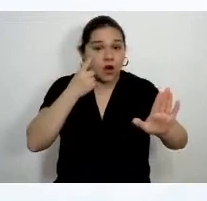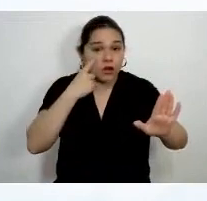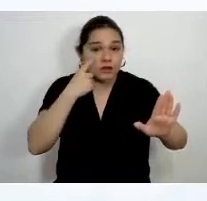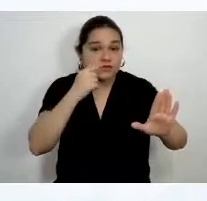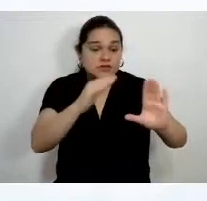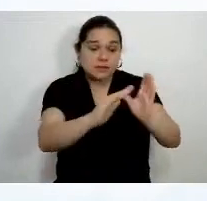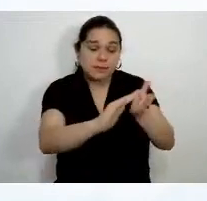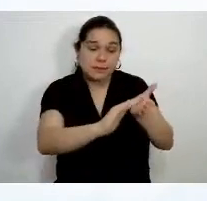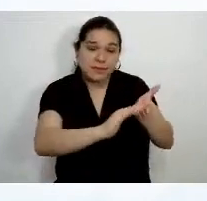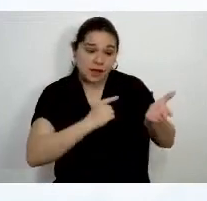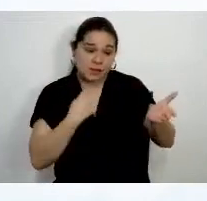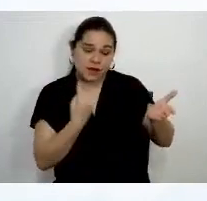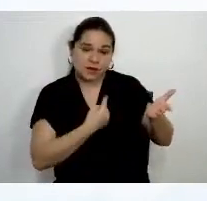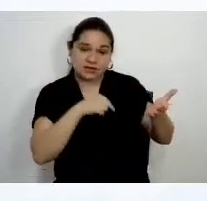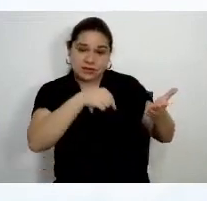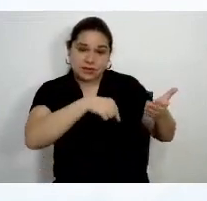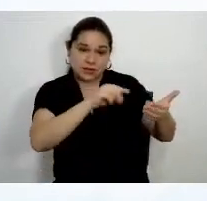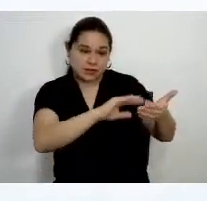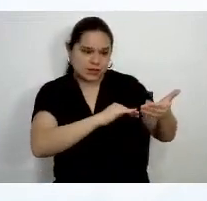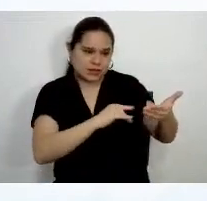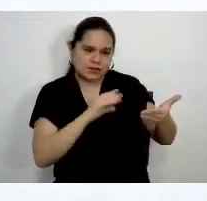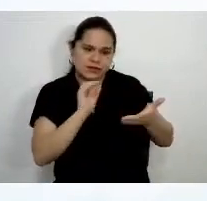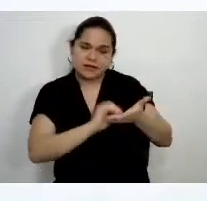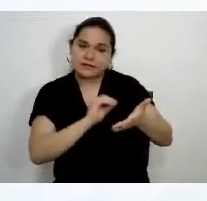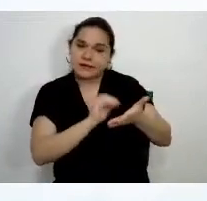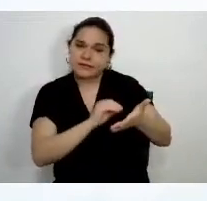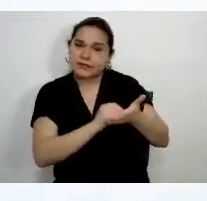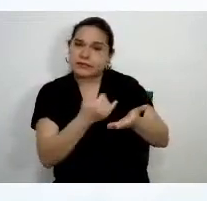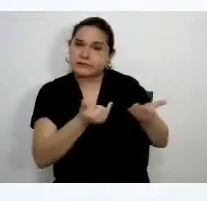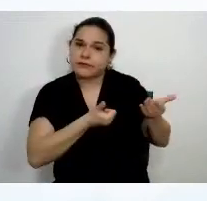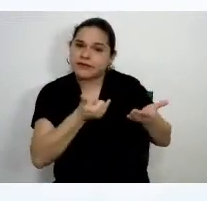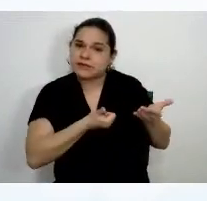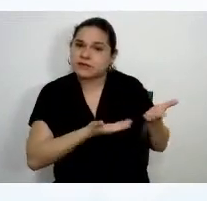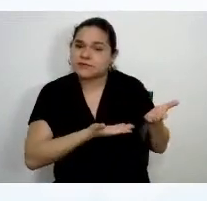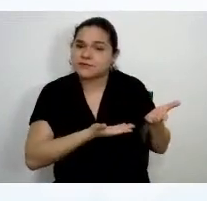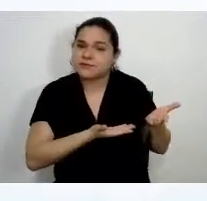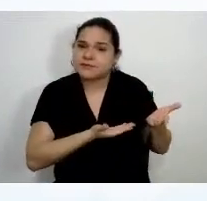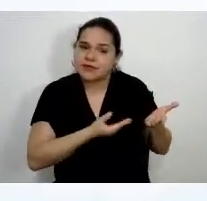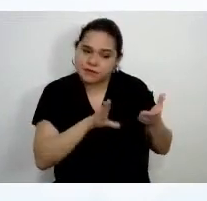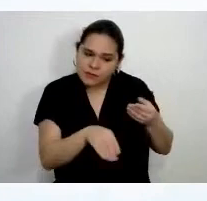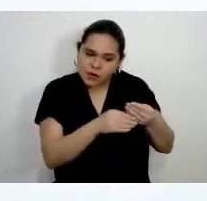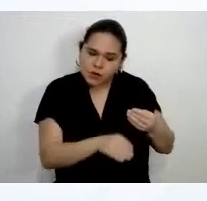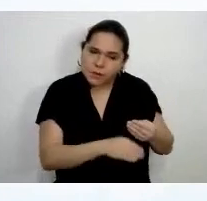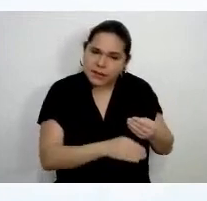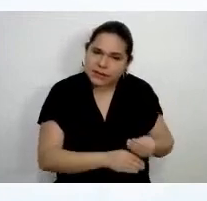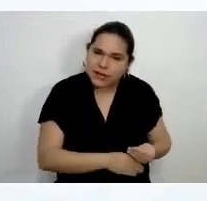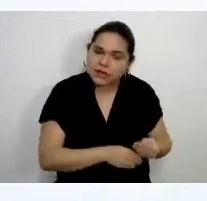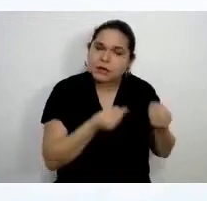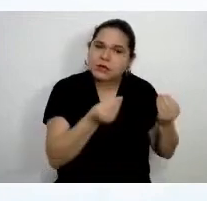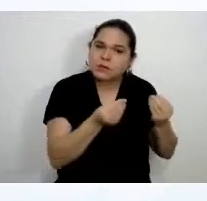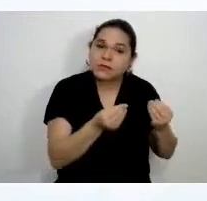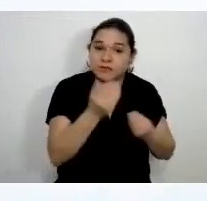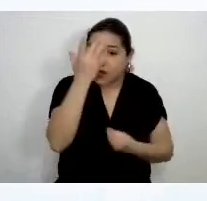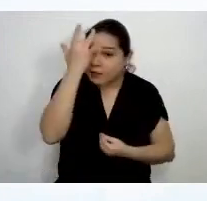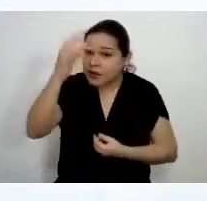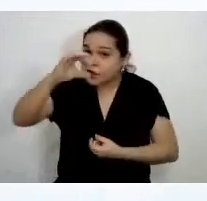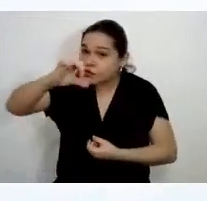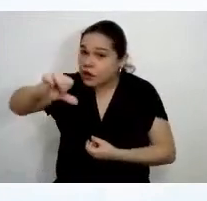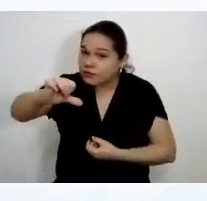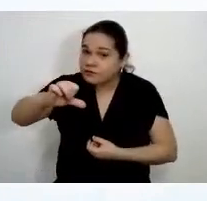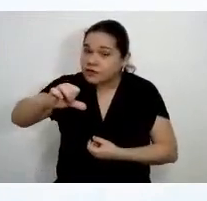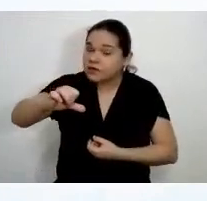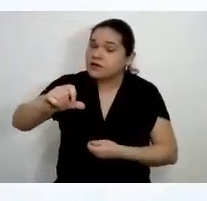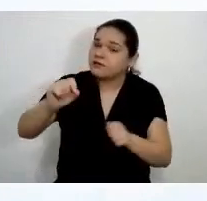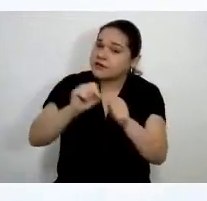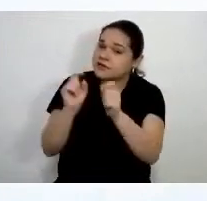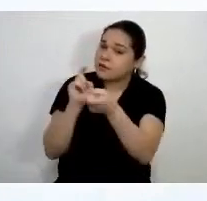aqui está incompleto esses dados aqui. Vamos completar isso? Vamos. Então, amanhã, 9 horas, a gente se reúne, vocês me